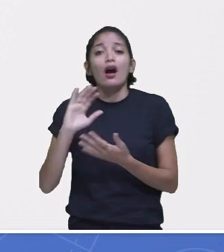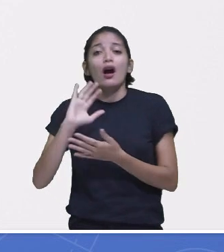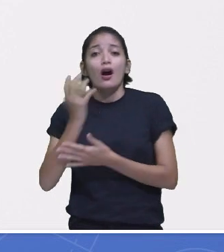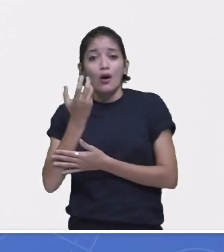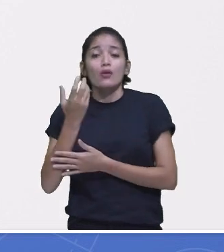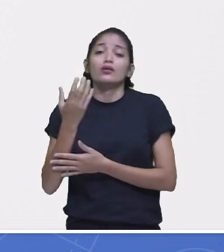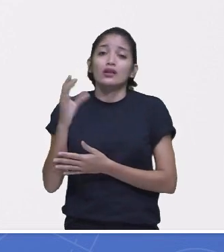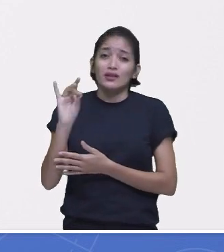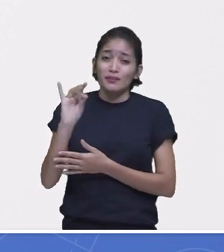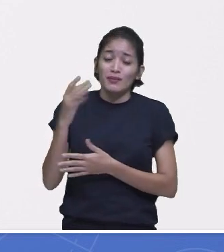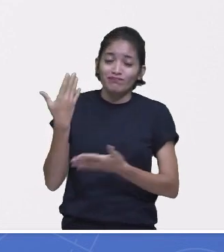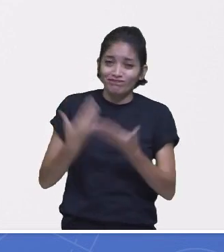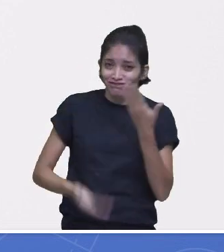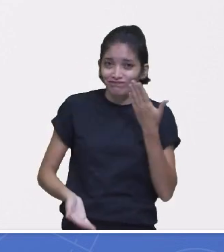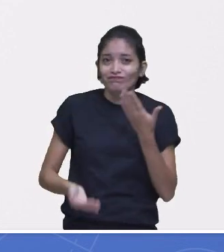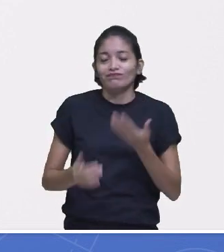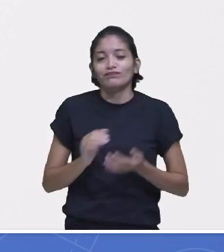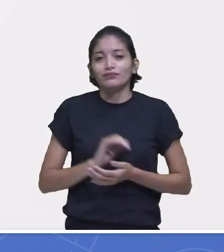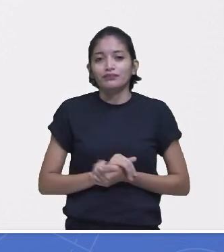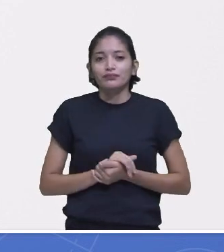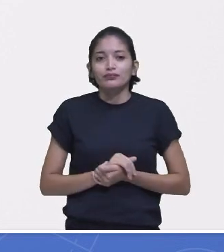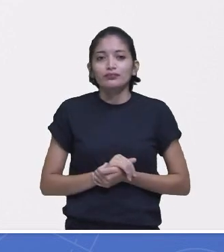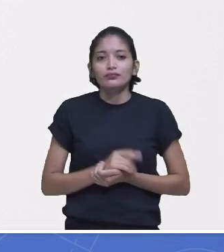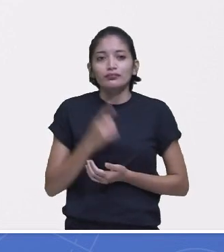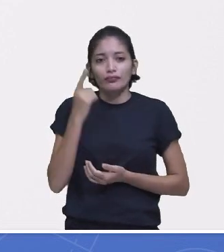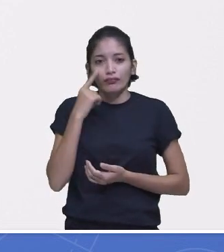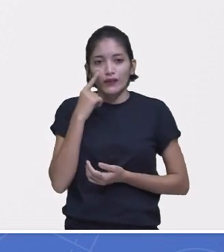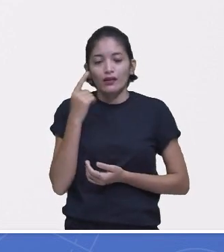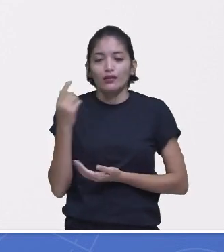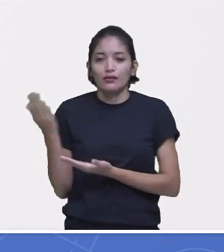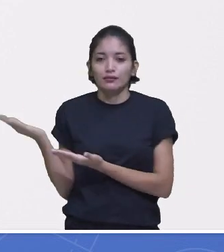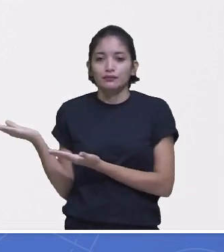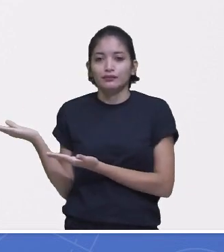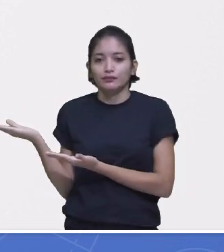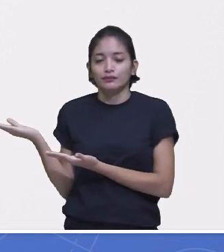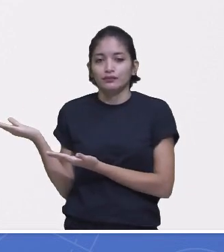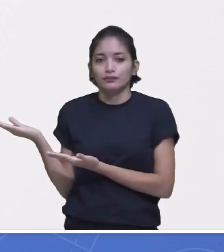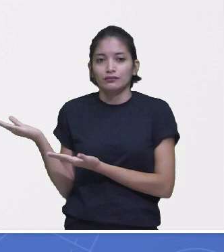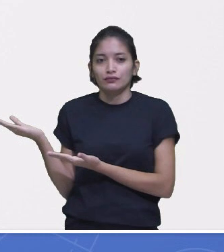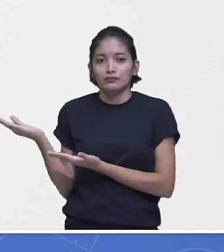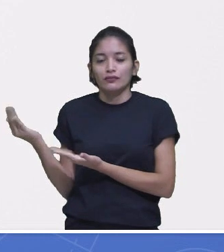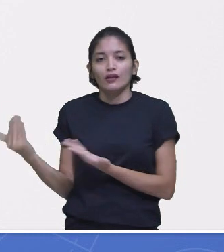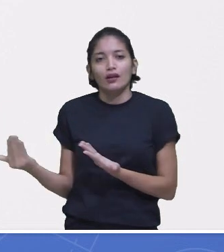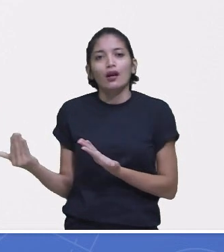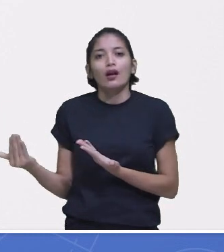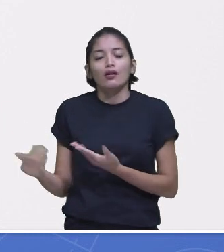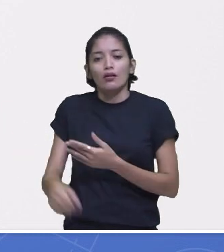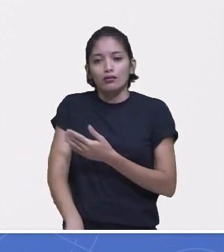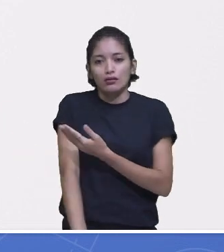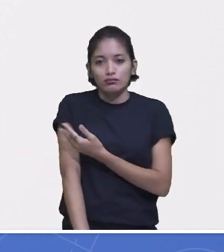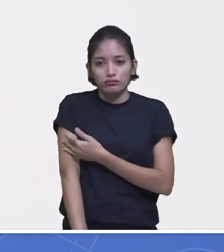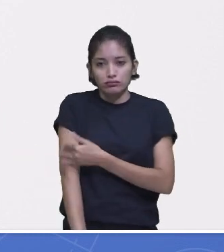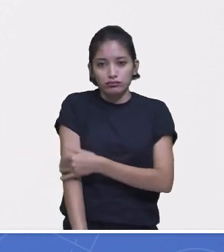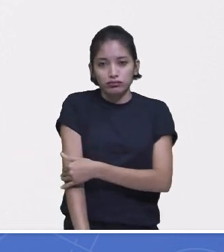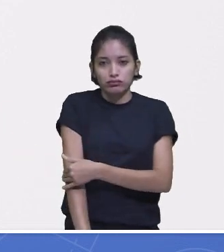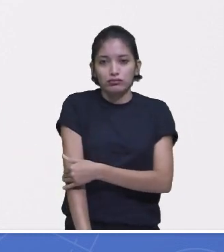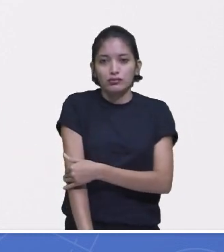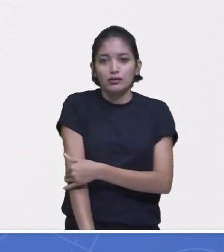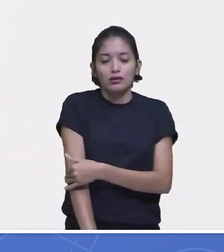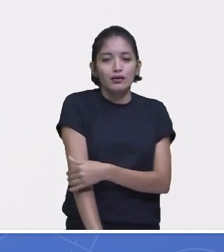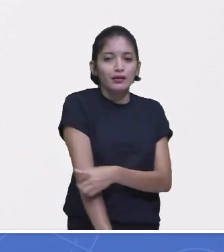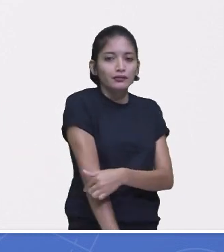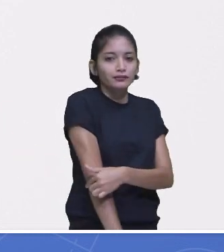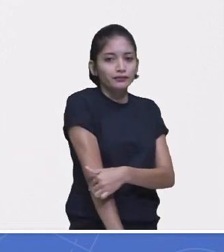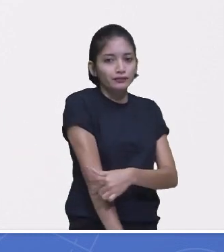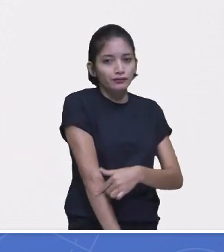vendo a mesma articulação, só que vendo com o braço esticado e na parte de trás, tá